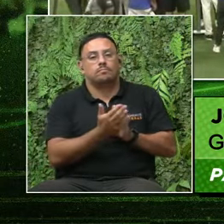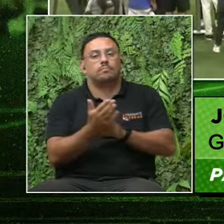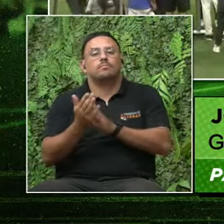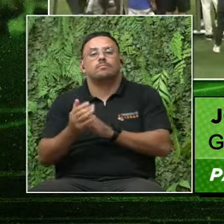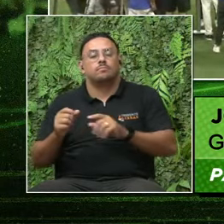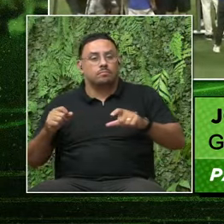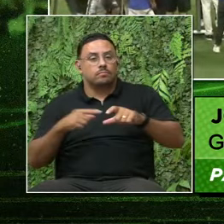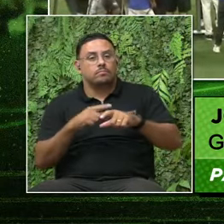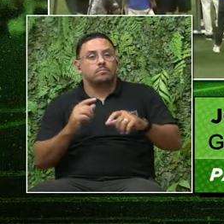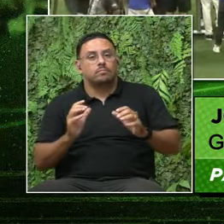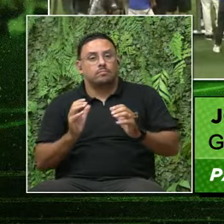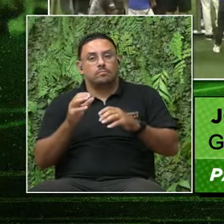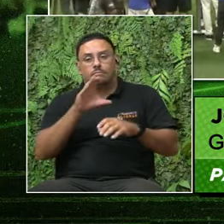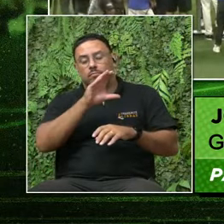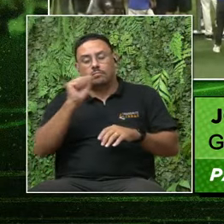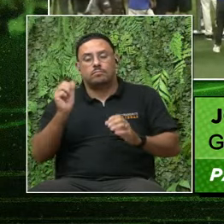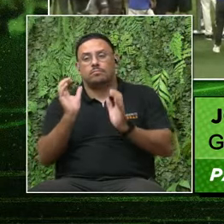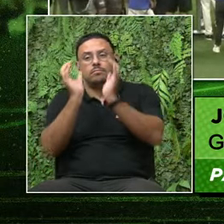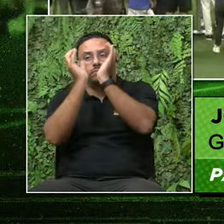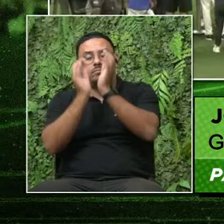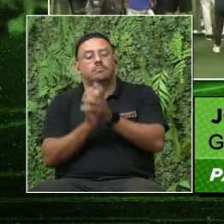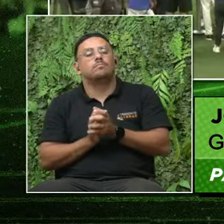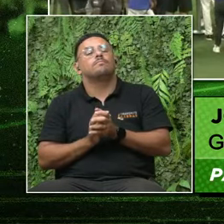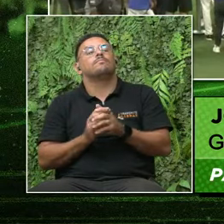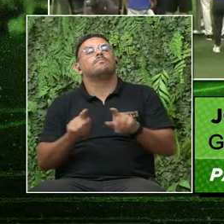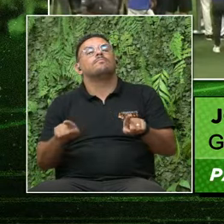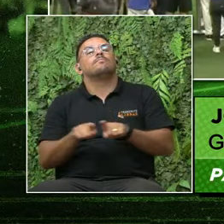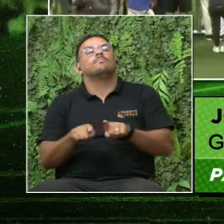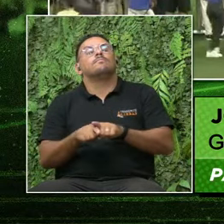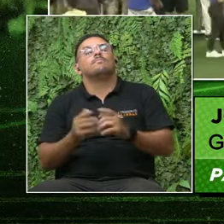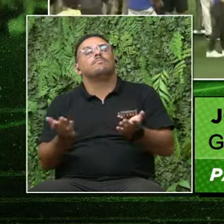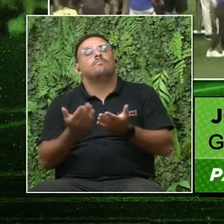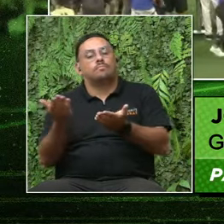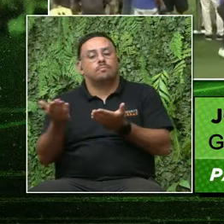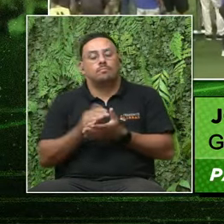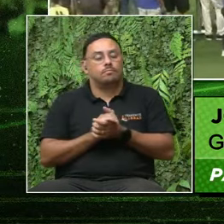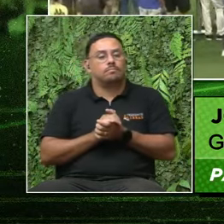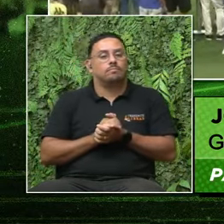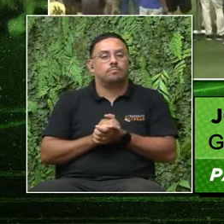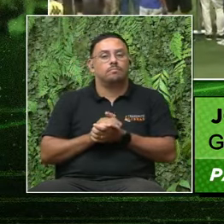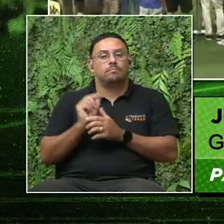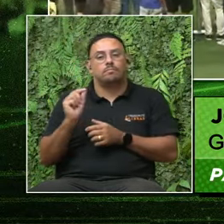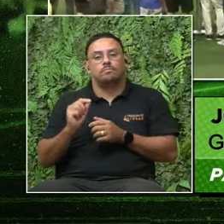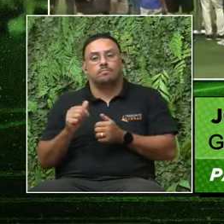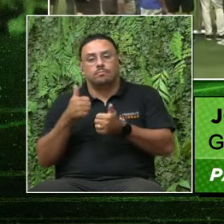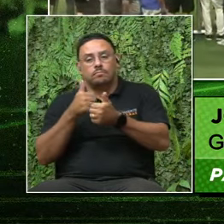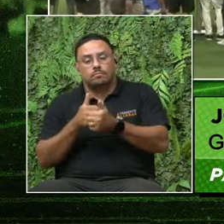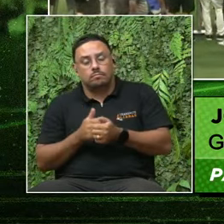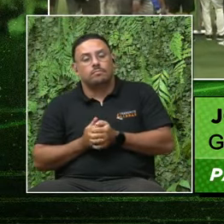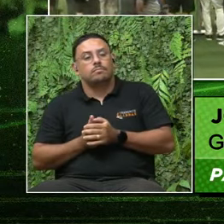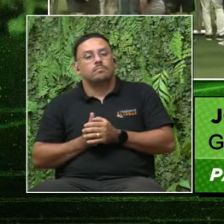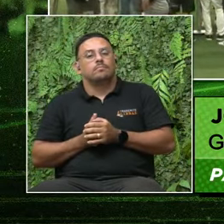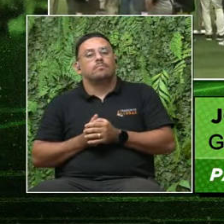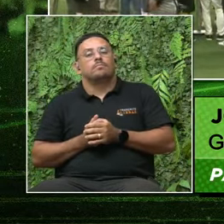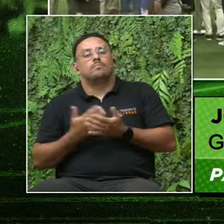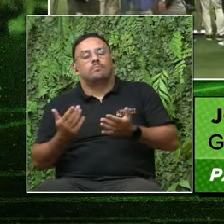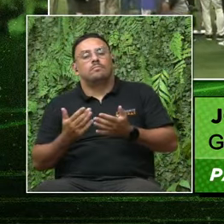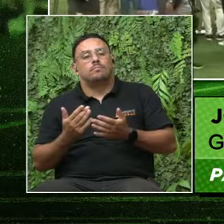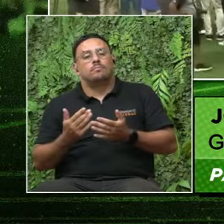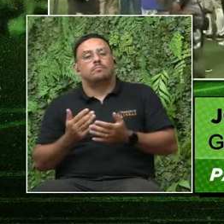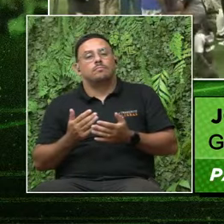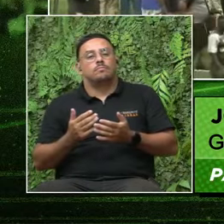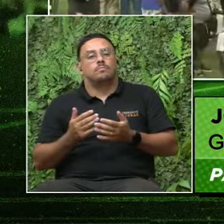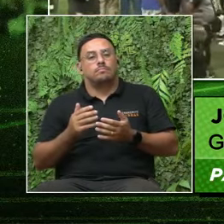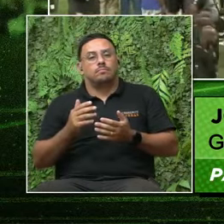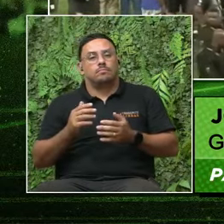título viu vamos ver aqui quem mais chega por aqui é hora de comemorar